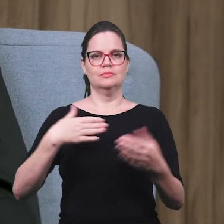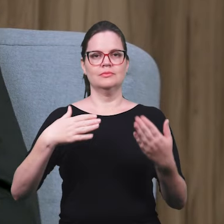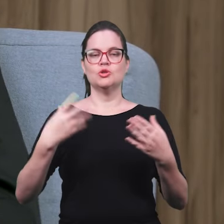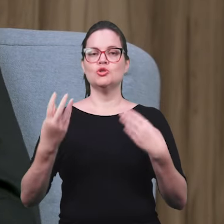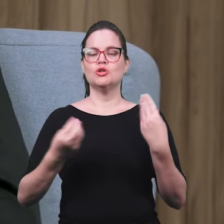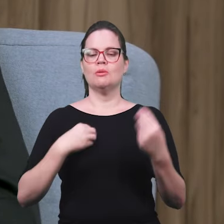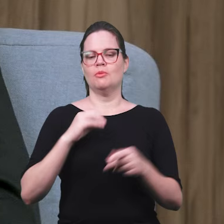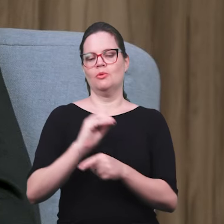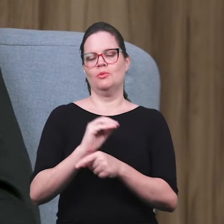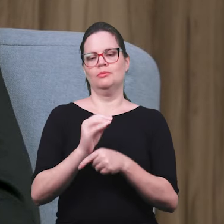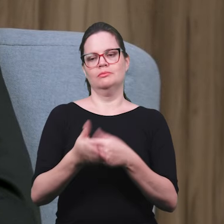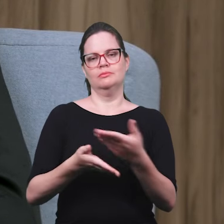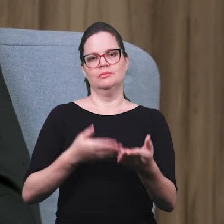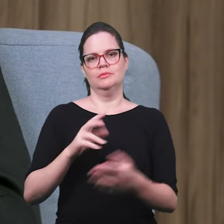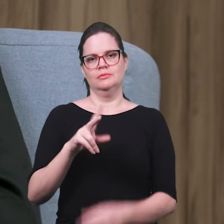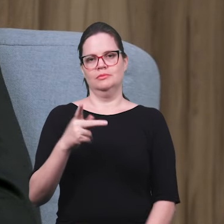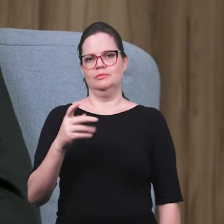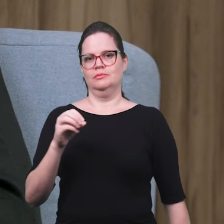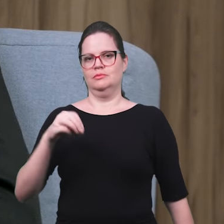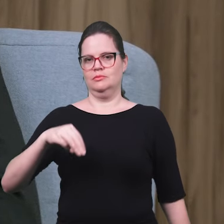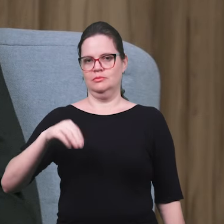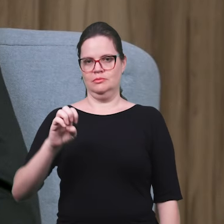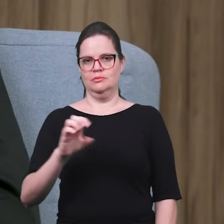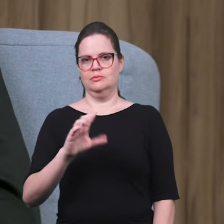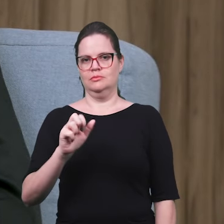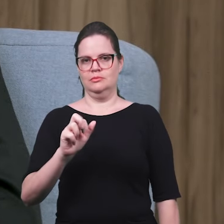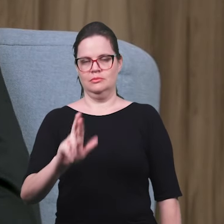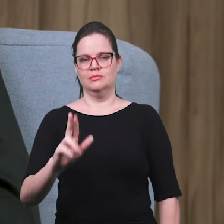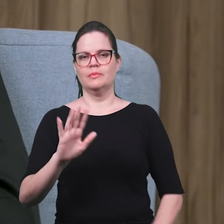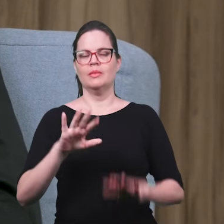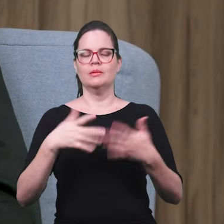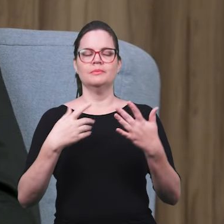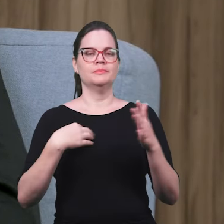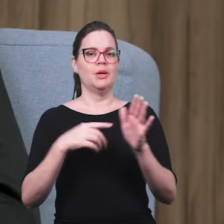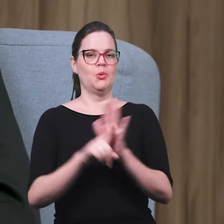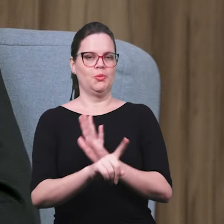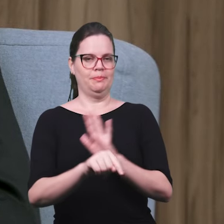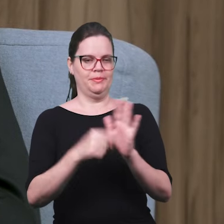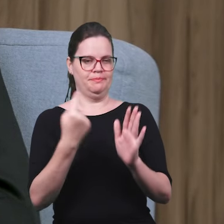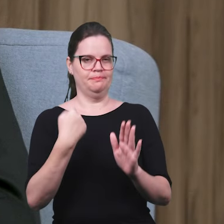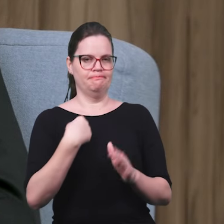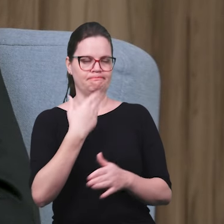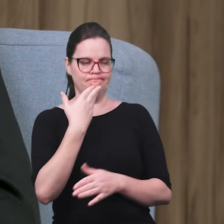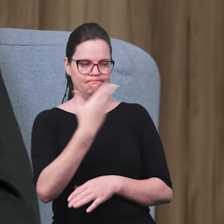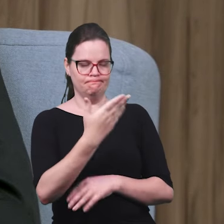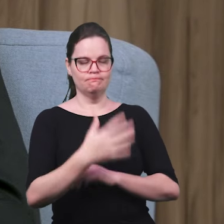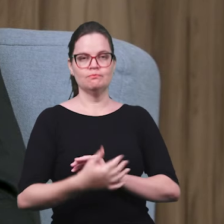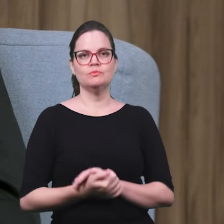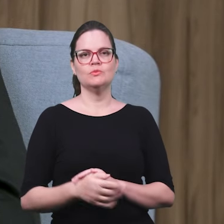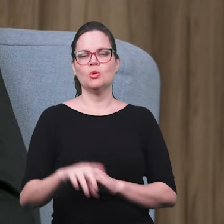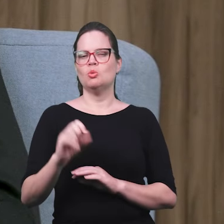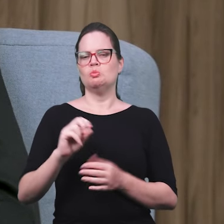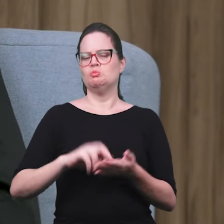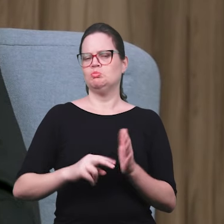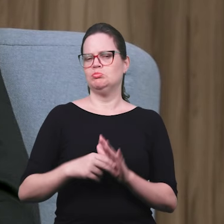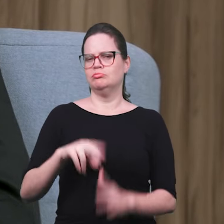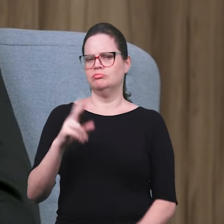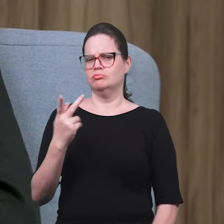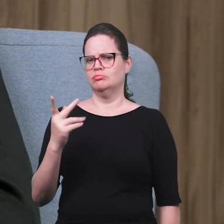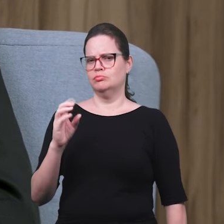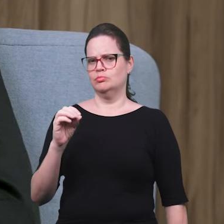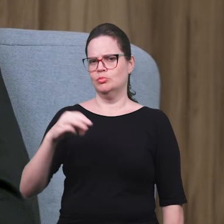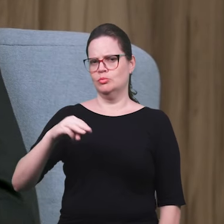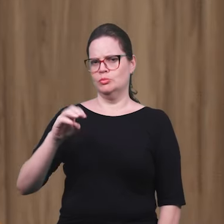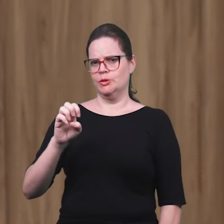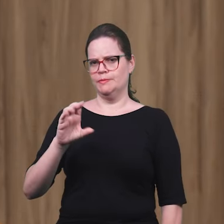pouco sobre forma de cuidado home care. E primeira pergunta que eu quero deixar aqui para a nossa irmã Thalita. O que é home